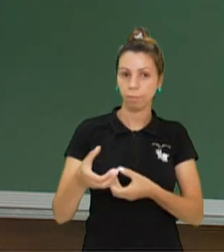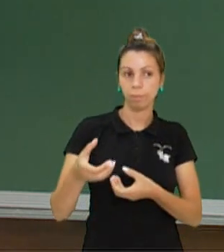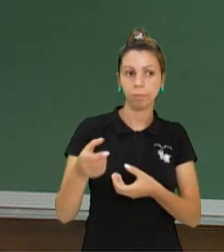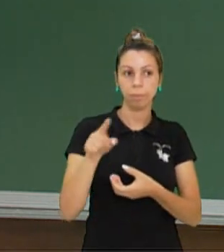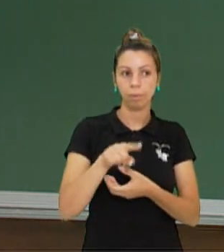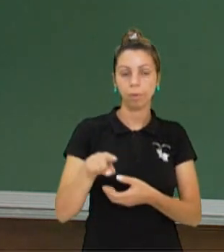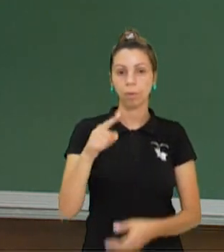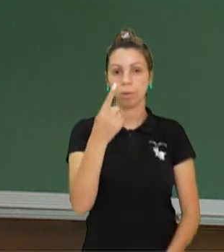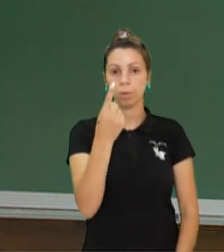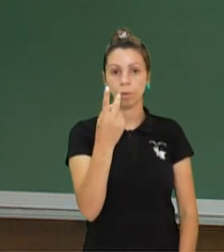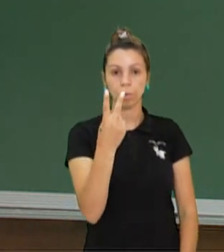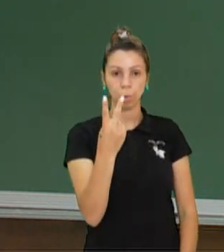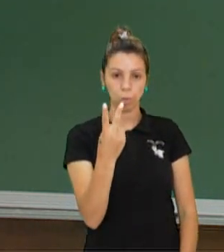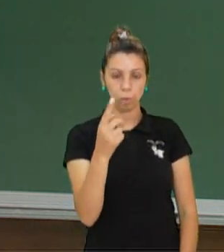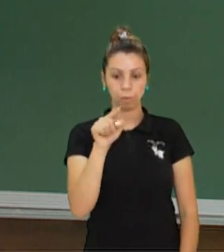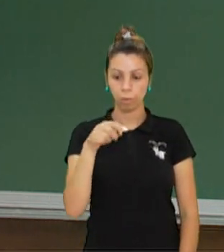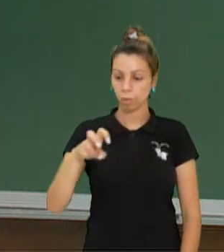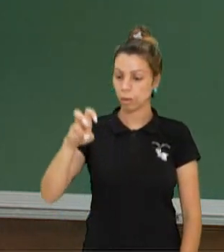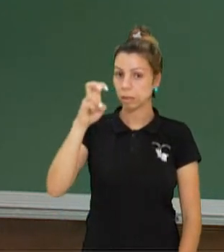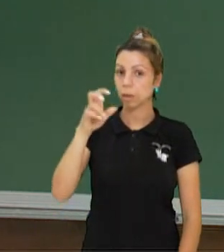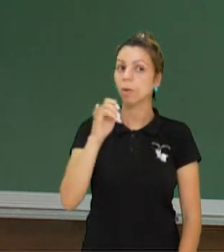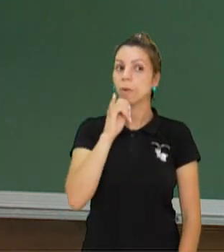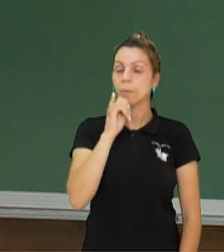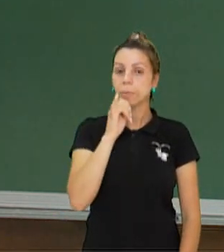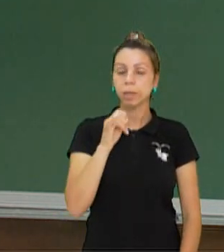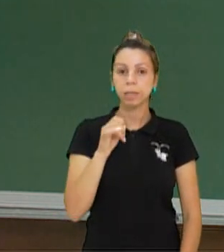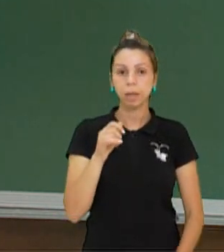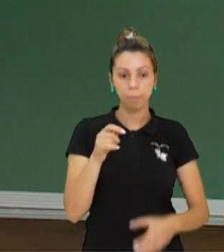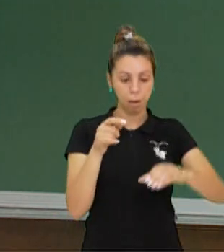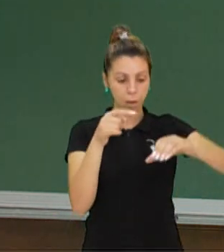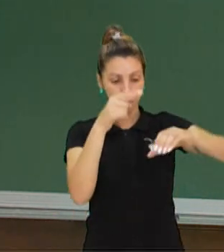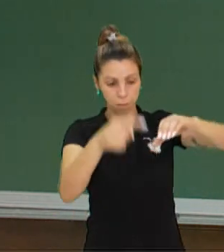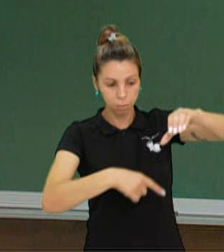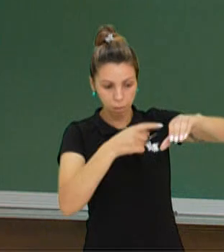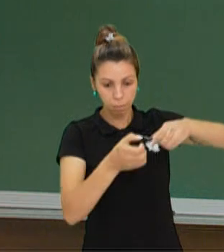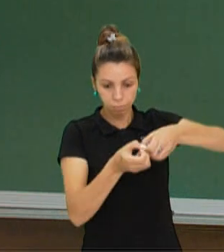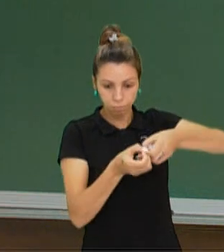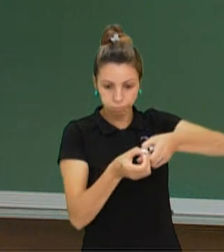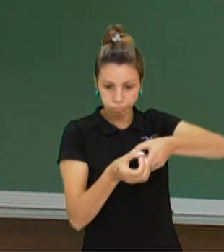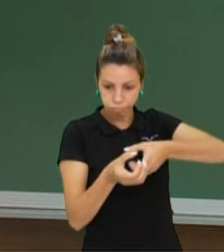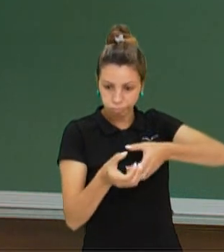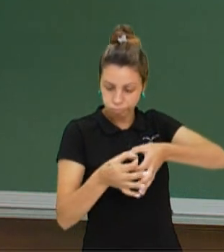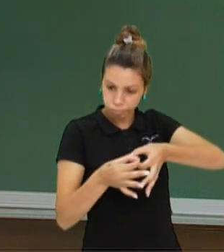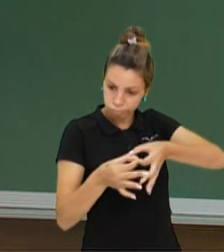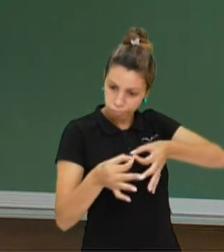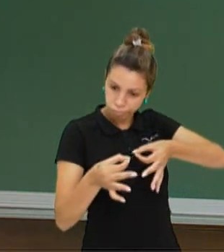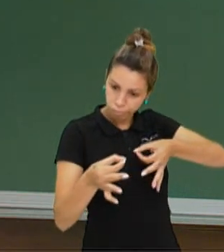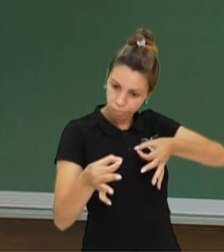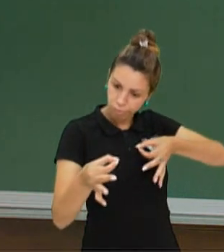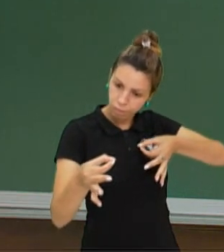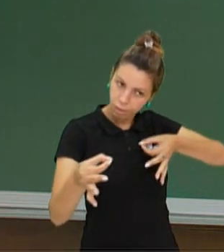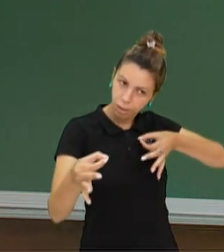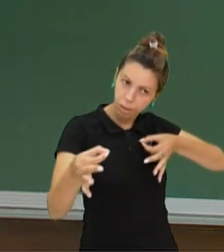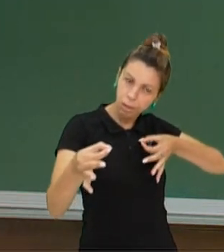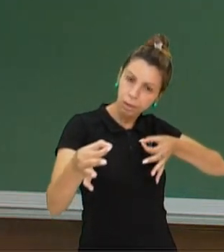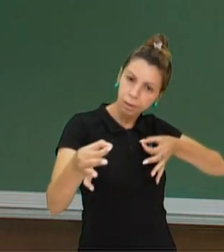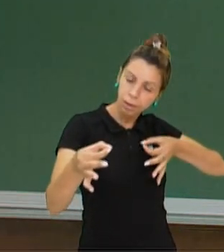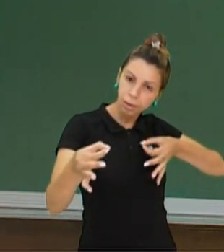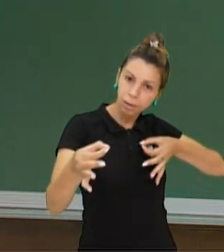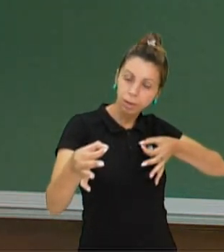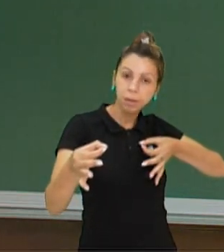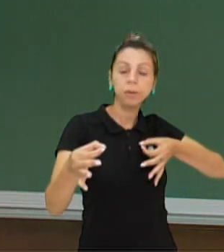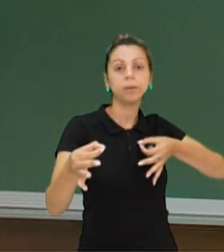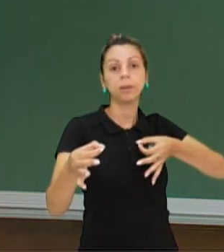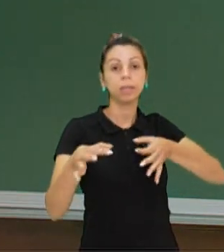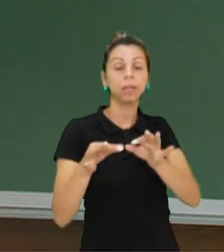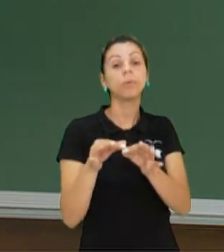12,5? Se você esticar essa mangueira, deixá-la com 12,5 metros ali de comprimento, e você conseguir de algum jeito equilibrar ela, deixá-la na vertical,